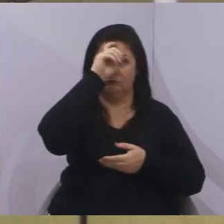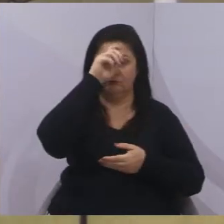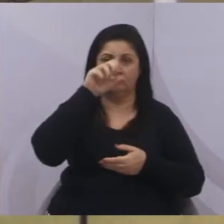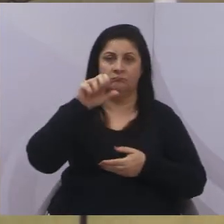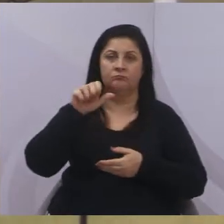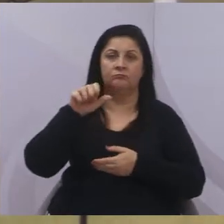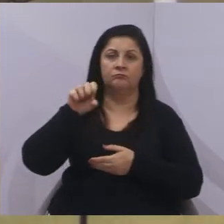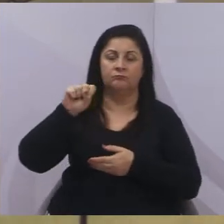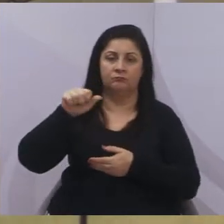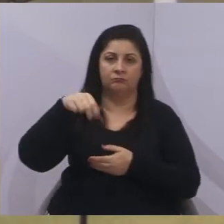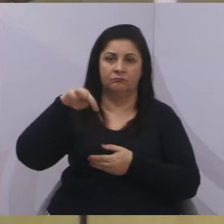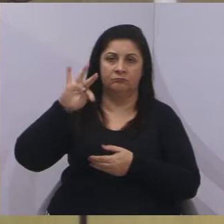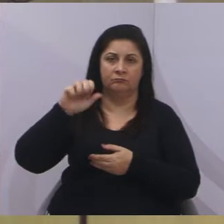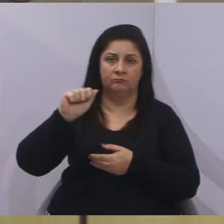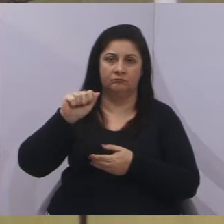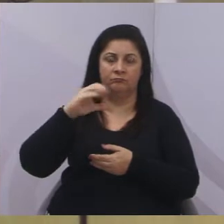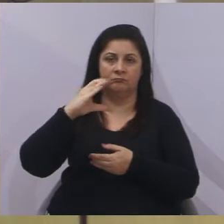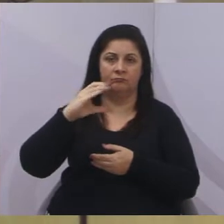Casa.